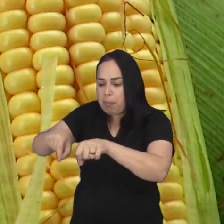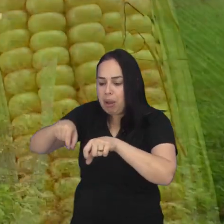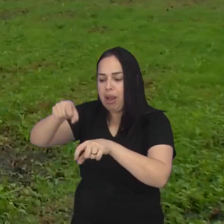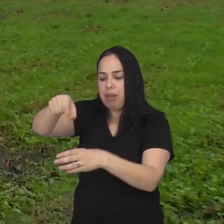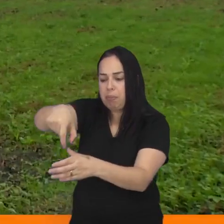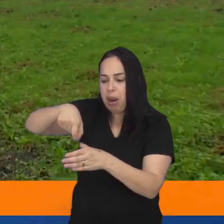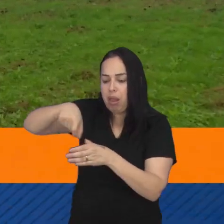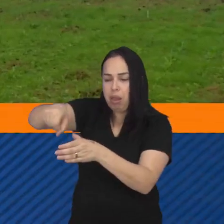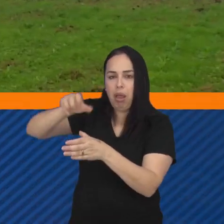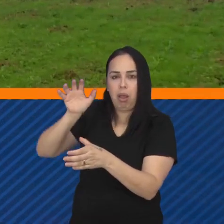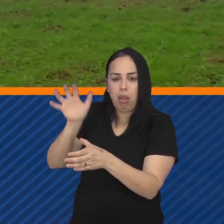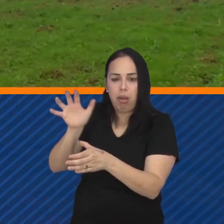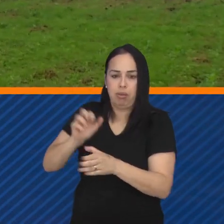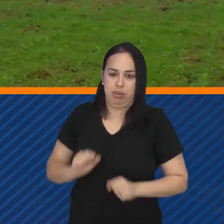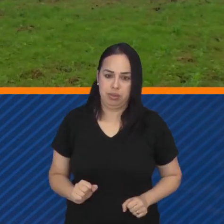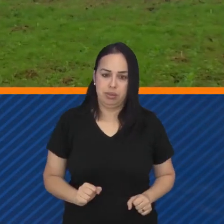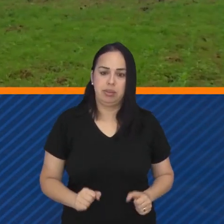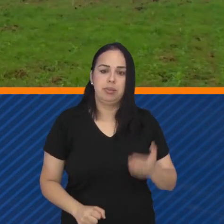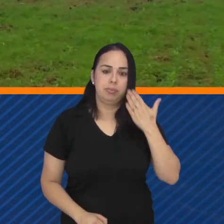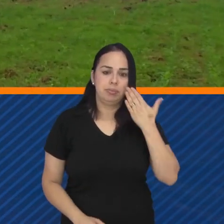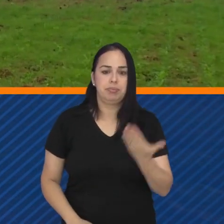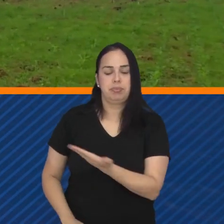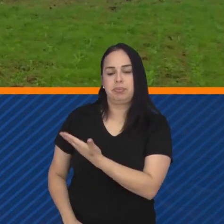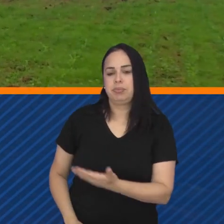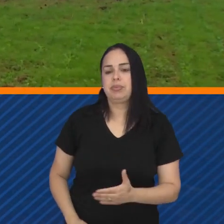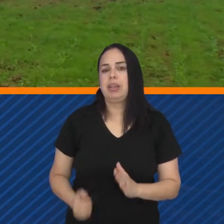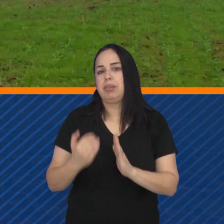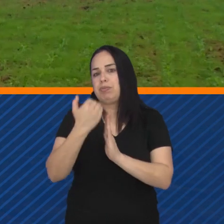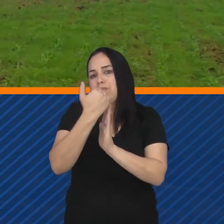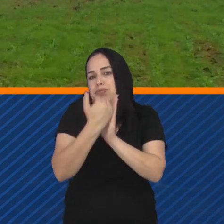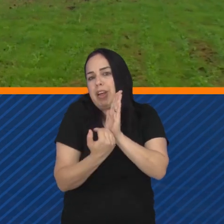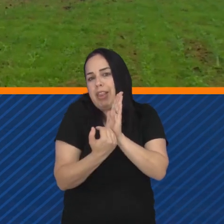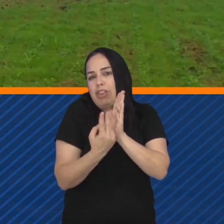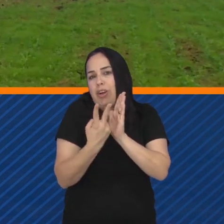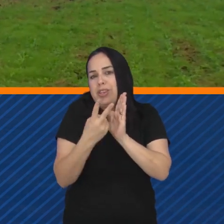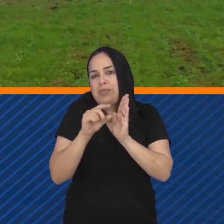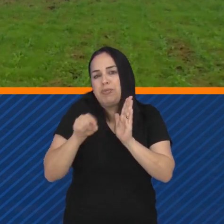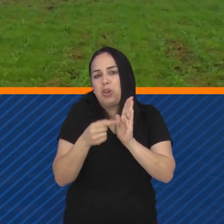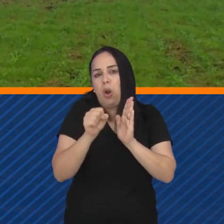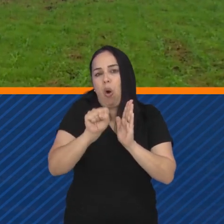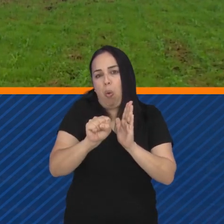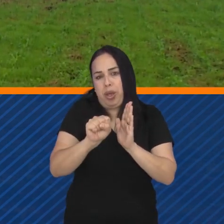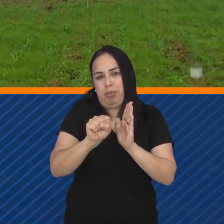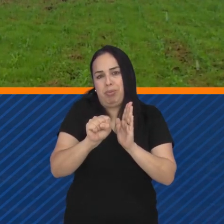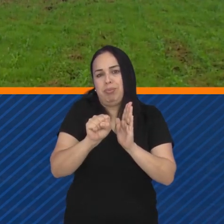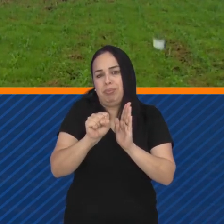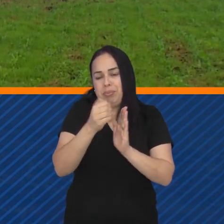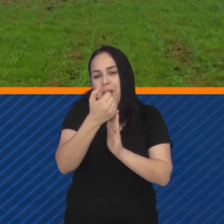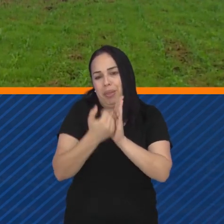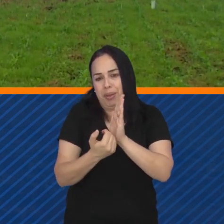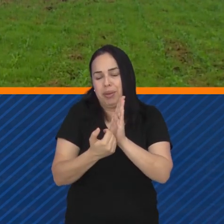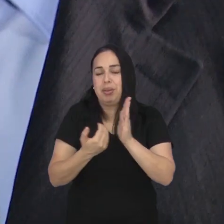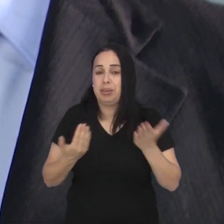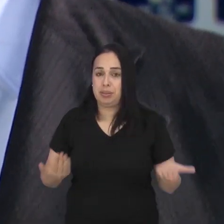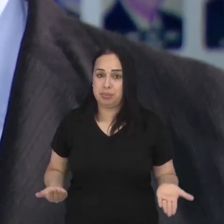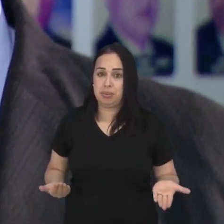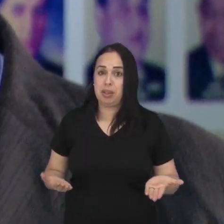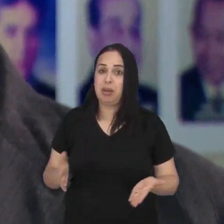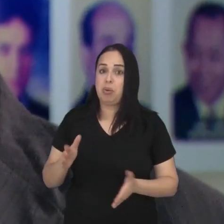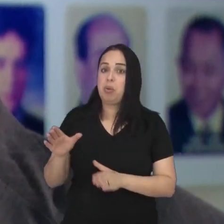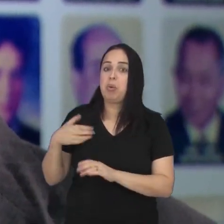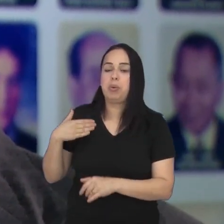alimentos. O IBGE estima que a safra brasileira deve ser 2,8% menor em 2024.